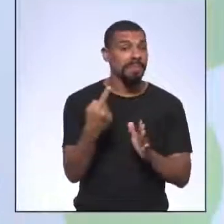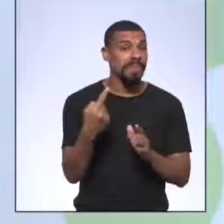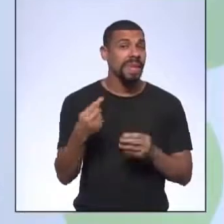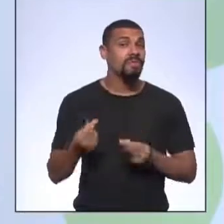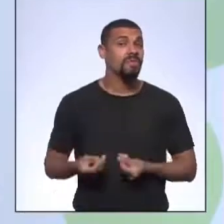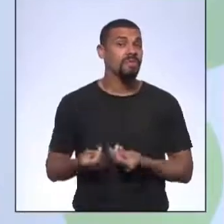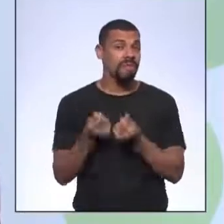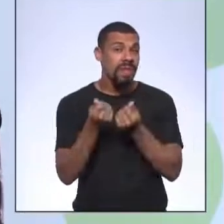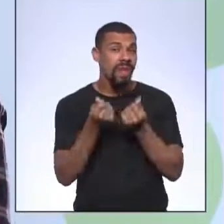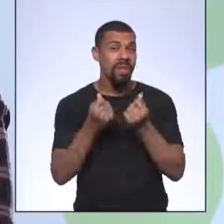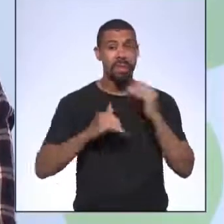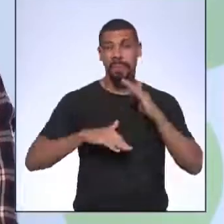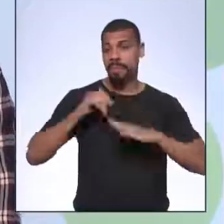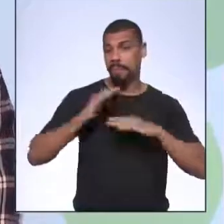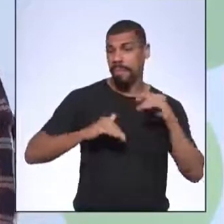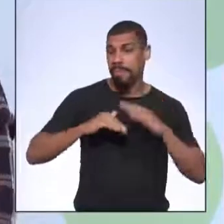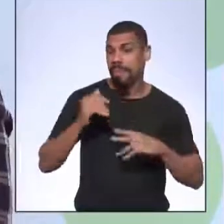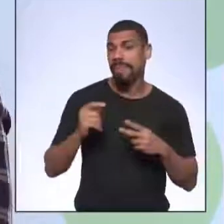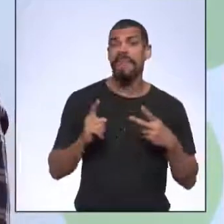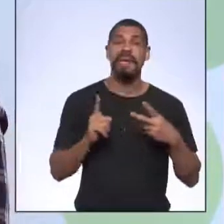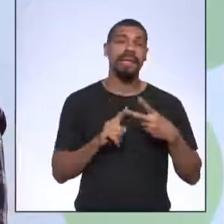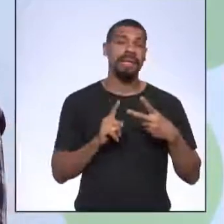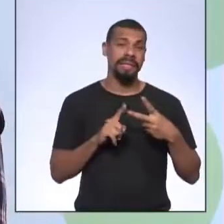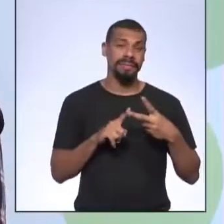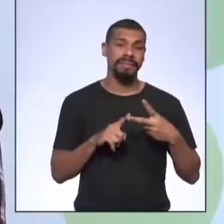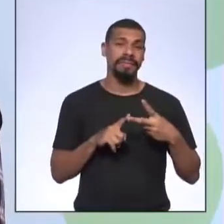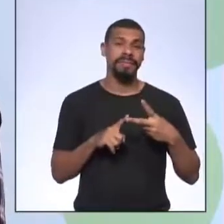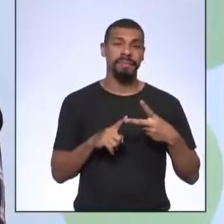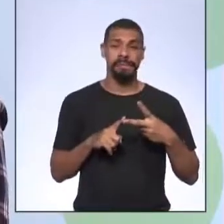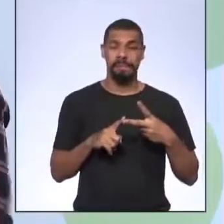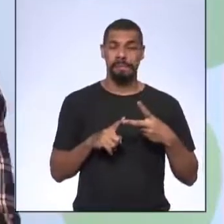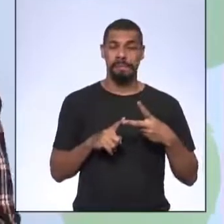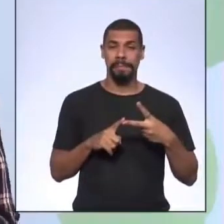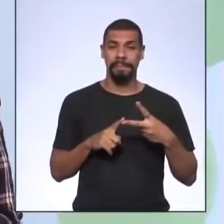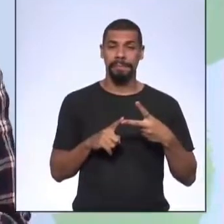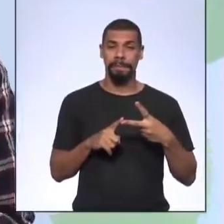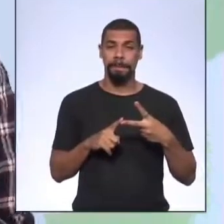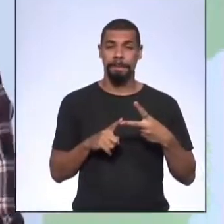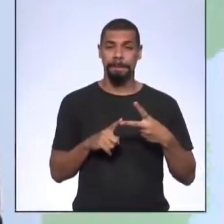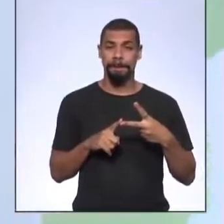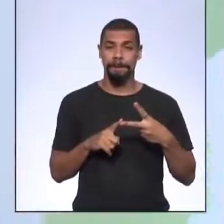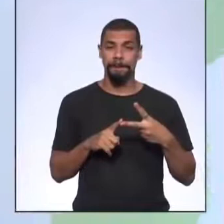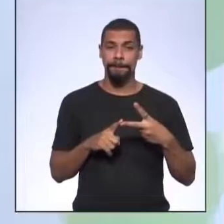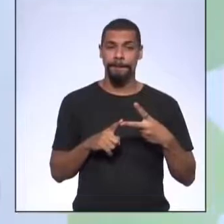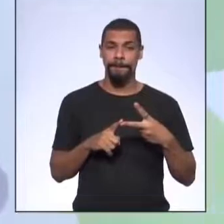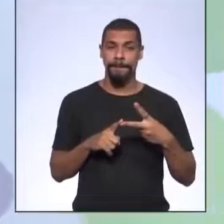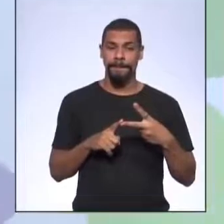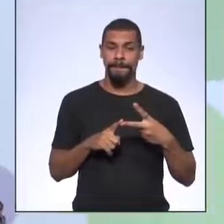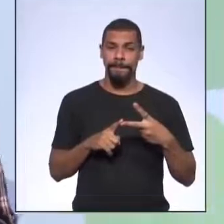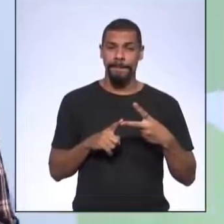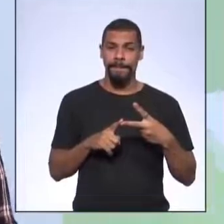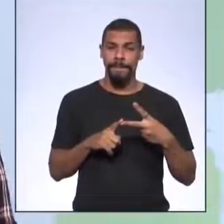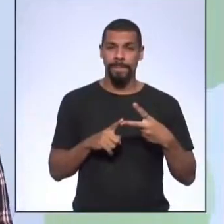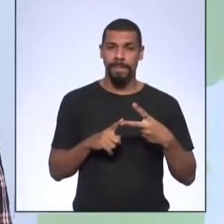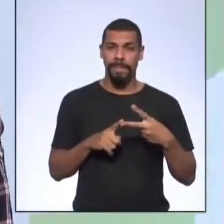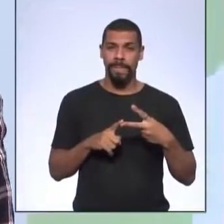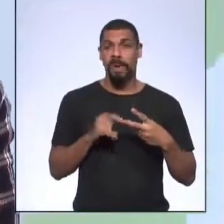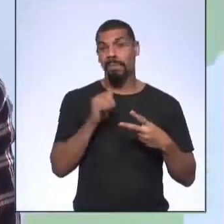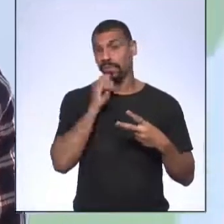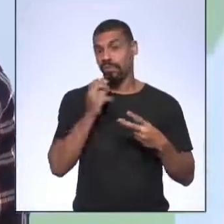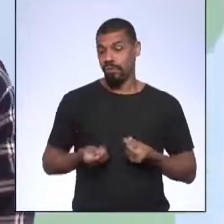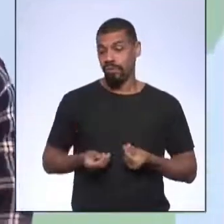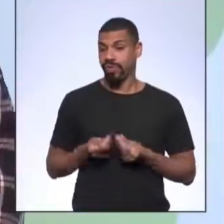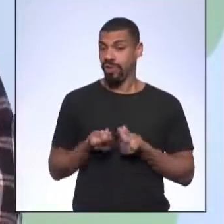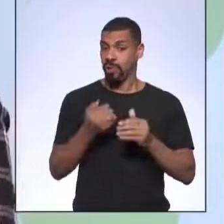recursos materiais tá recurso físico recurso material tá bom tem que também alocar a